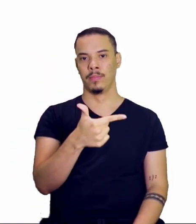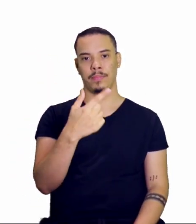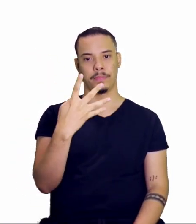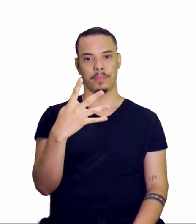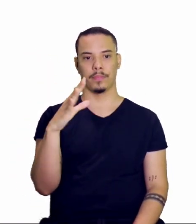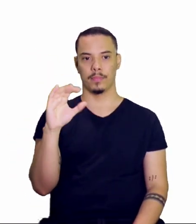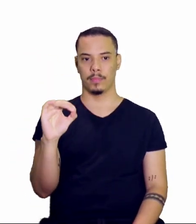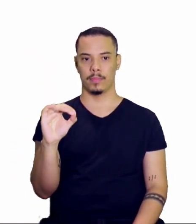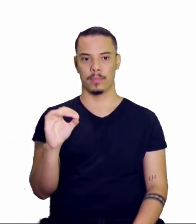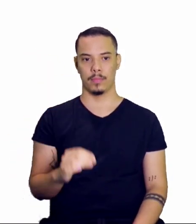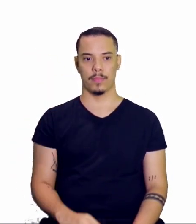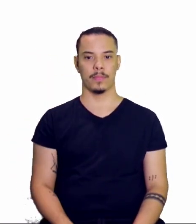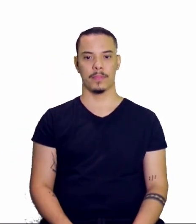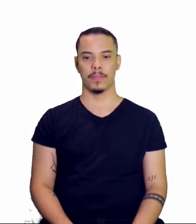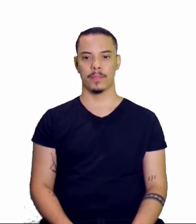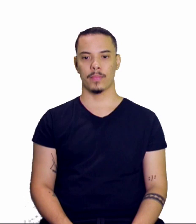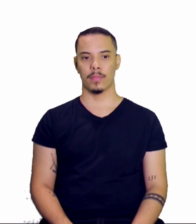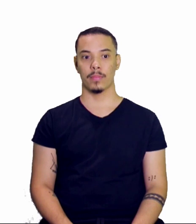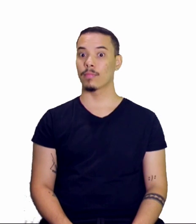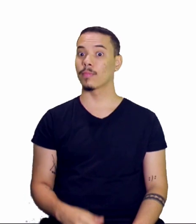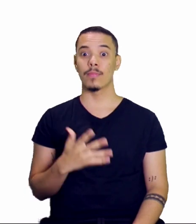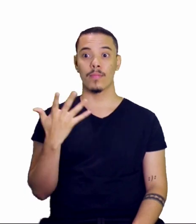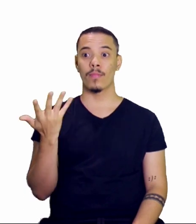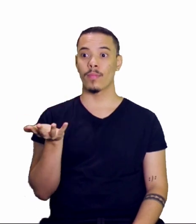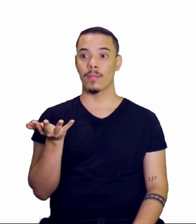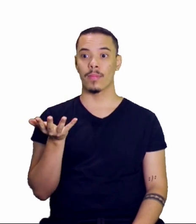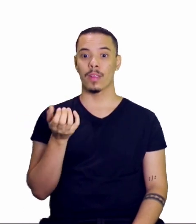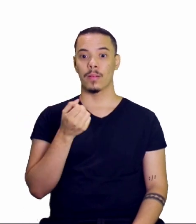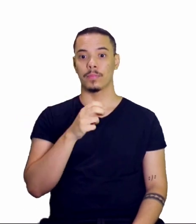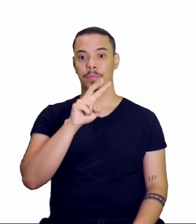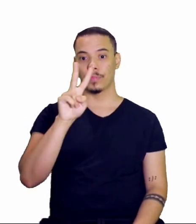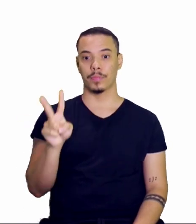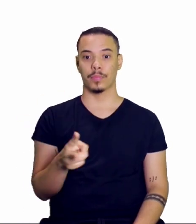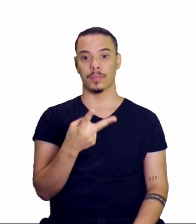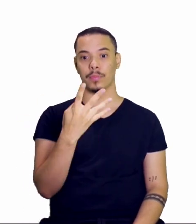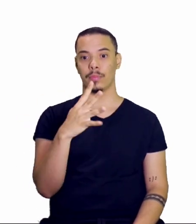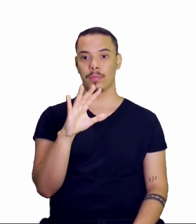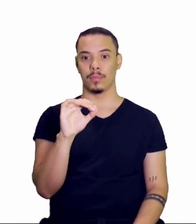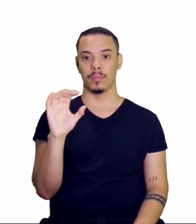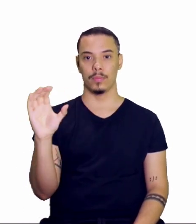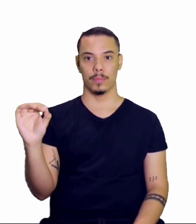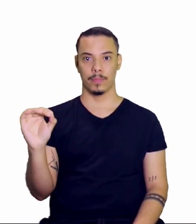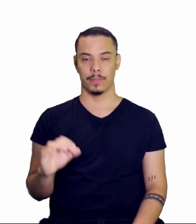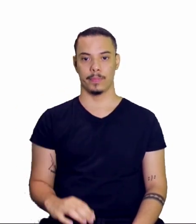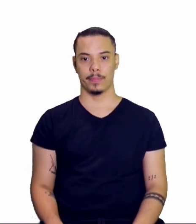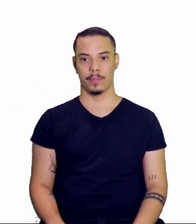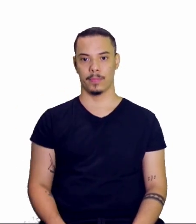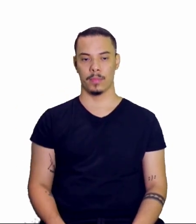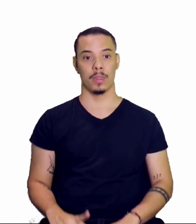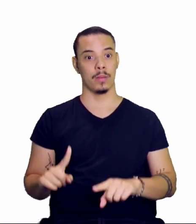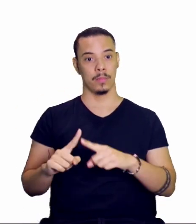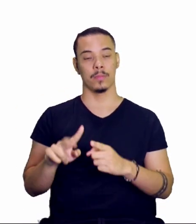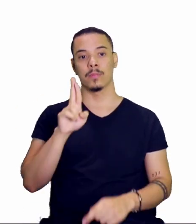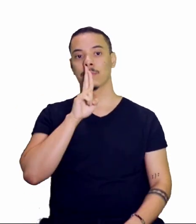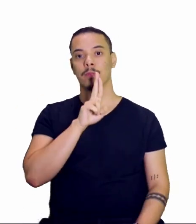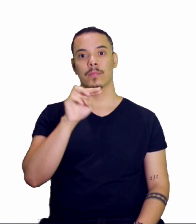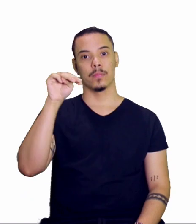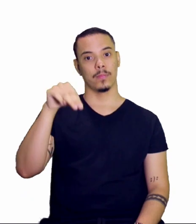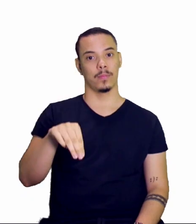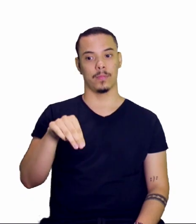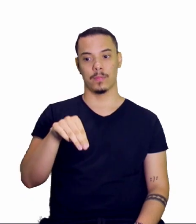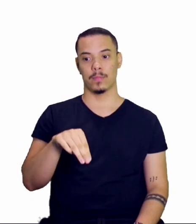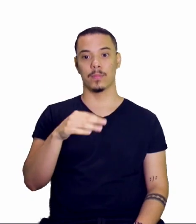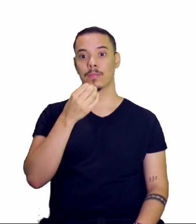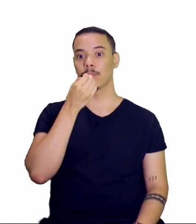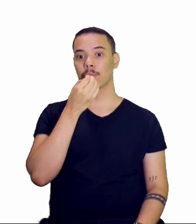ó. Então, nós temos quanto ali? 2.400 metros ou 2,4 quilômetros, mas a resposta está toda em metro. É